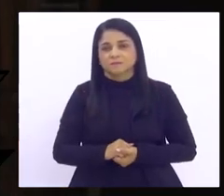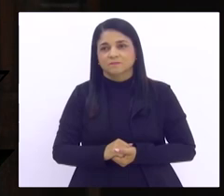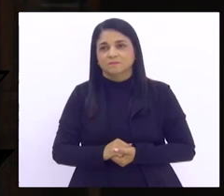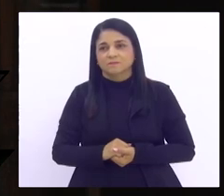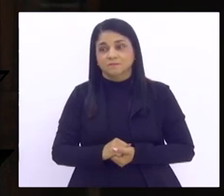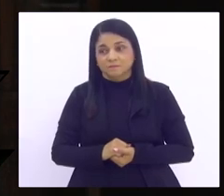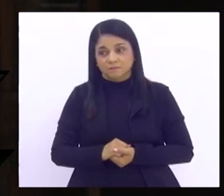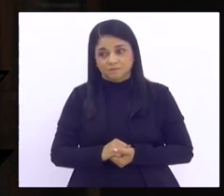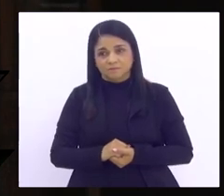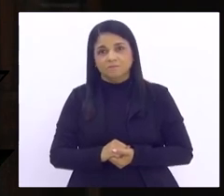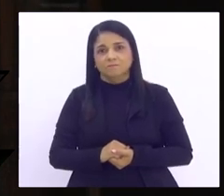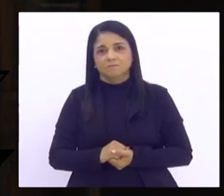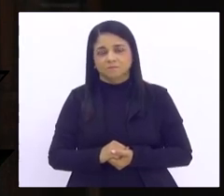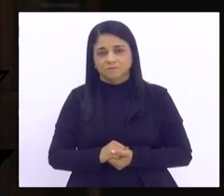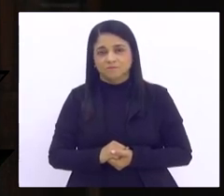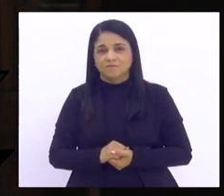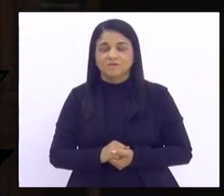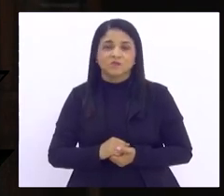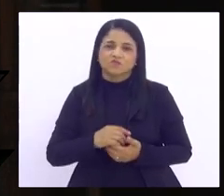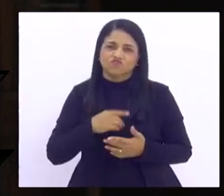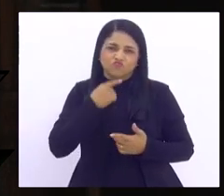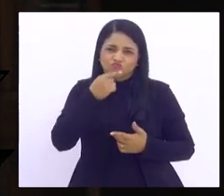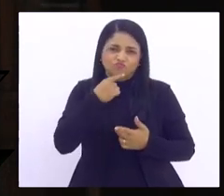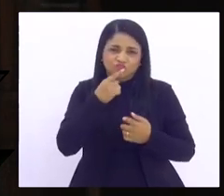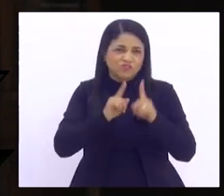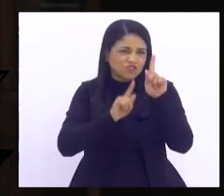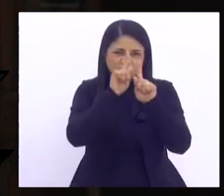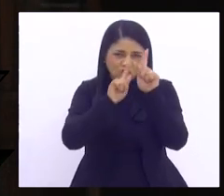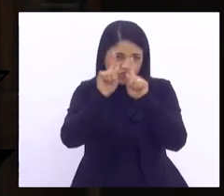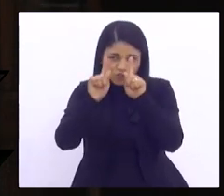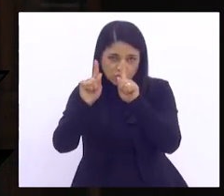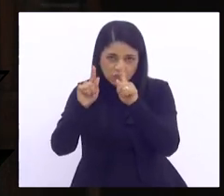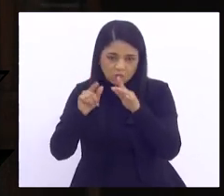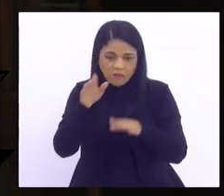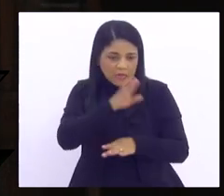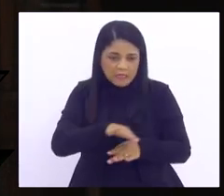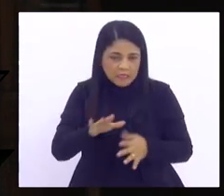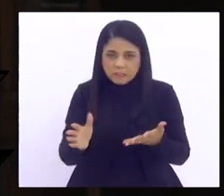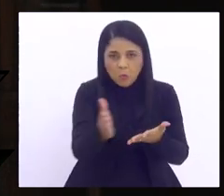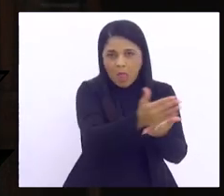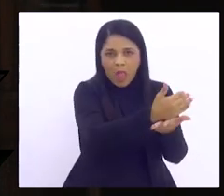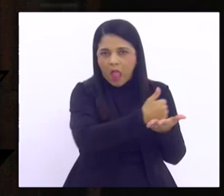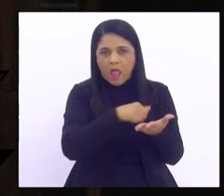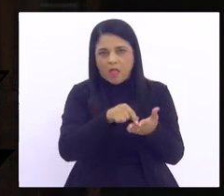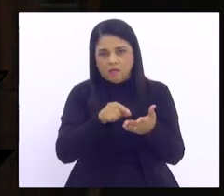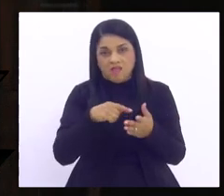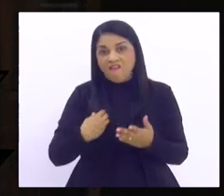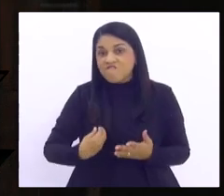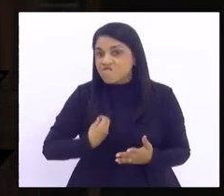Então, não adianta querer citar estatística, porque criança não é número de estatística. É um caso de vida.